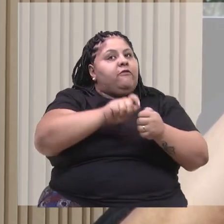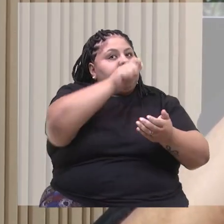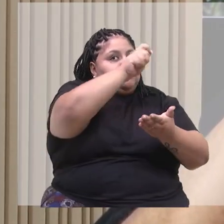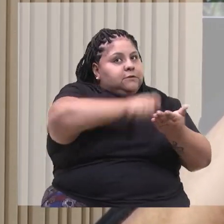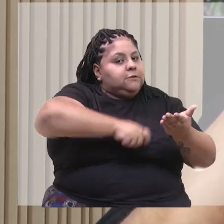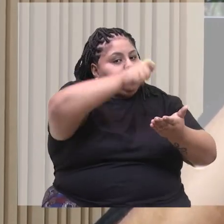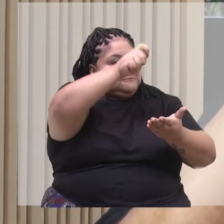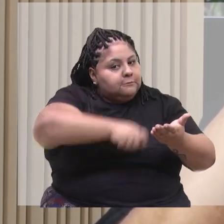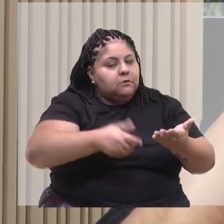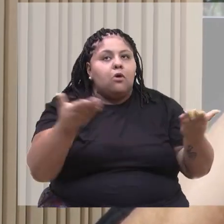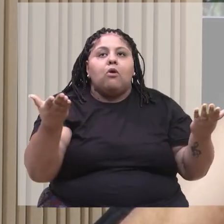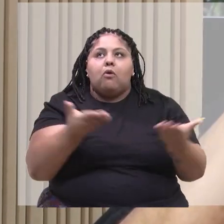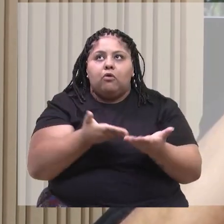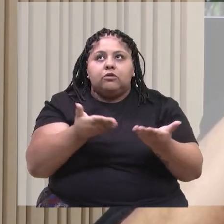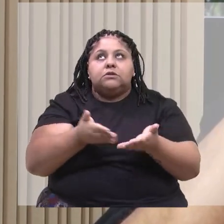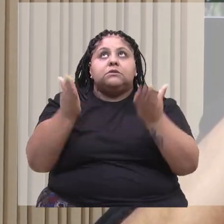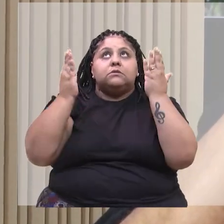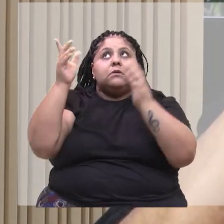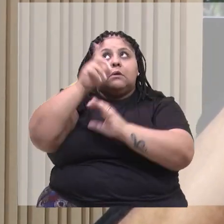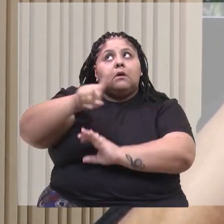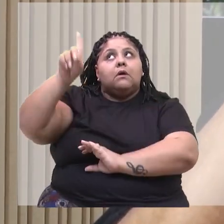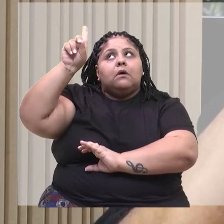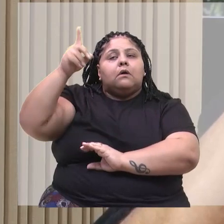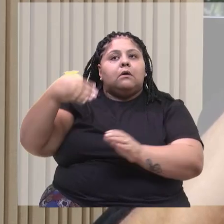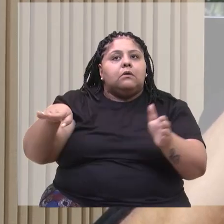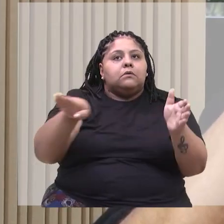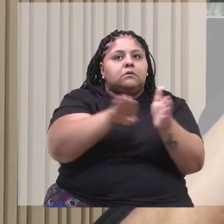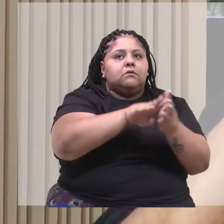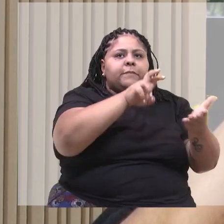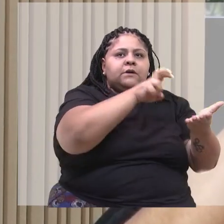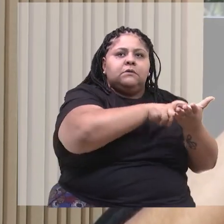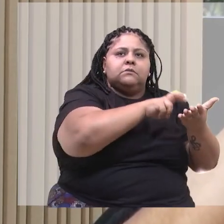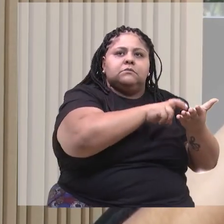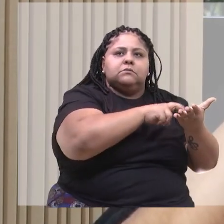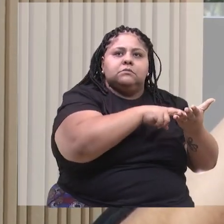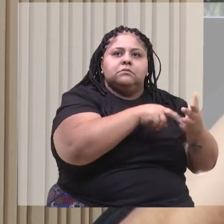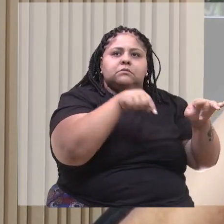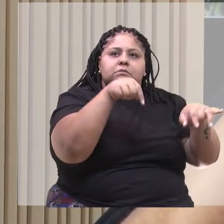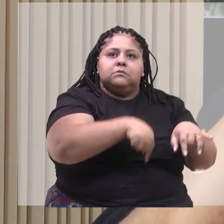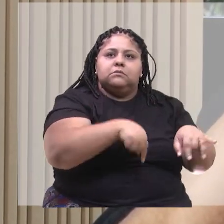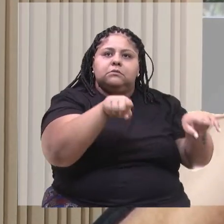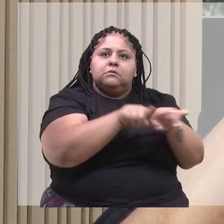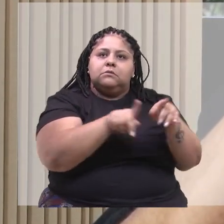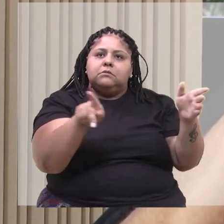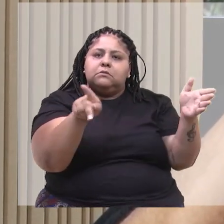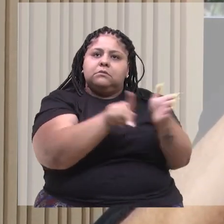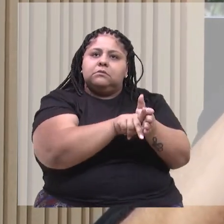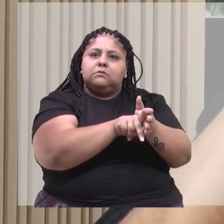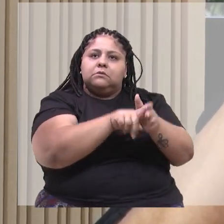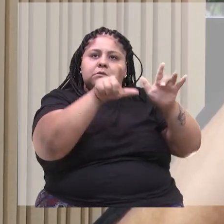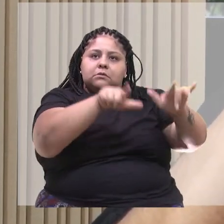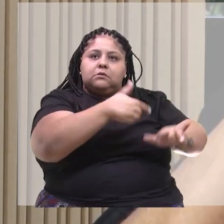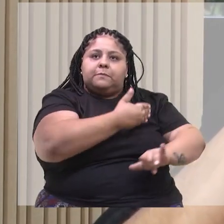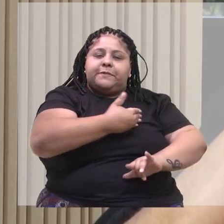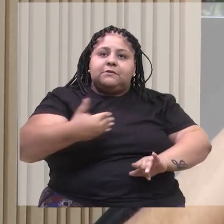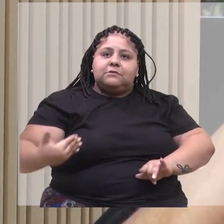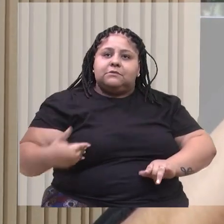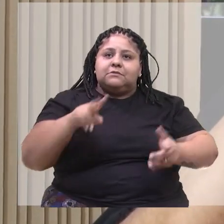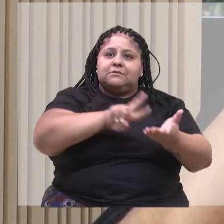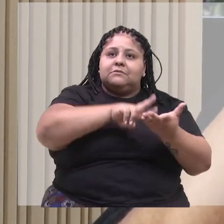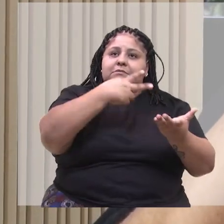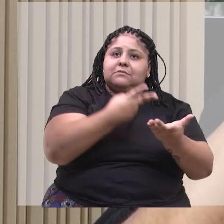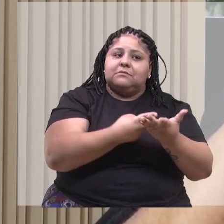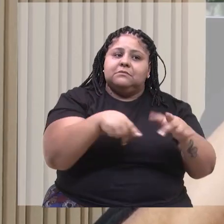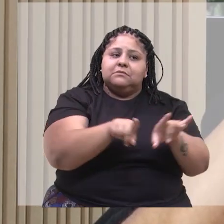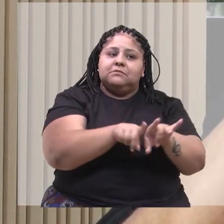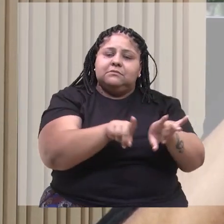fazer concurso, fazer isso e aquilo. Hoje, graças a Deus, tu chega num banco, tem um intérprete. Tu chega aqui no próprio órgão público, tem intérprete.